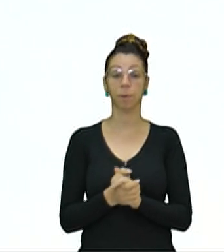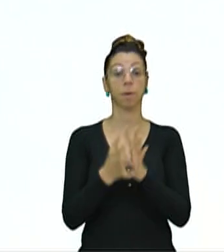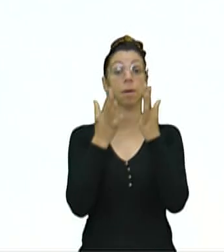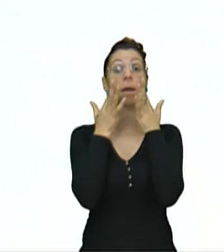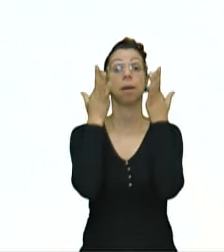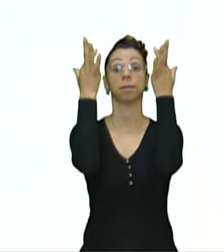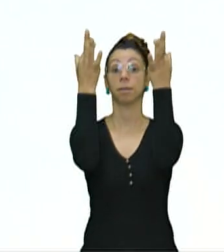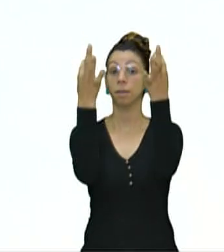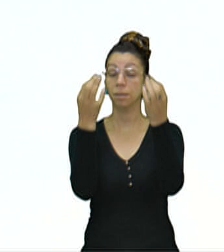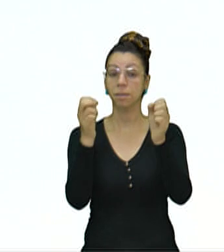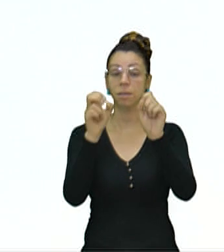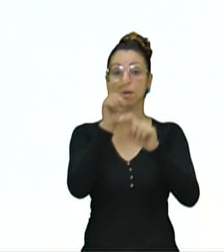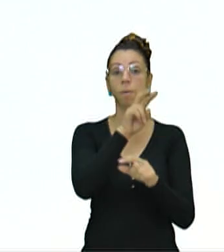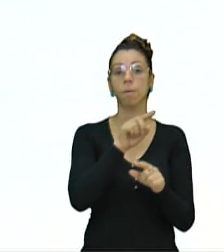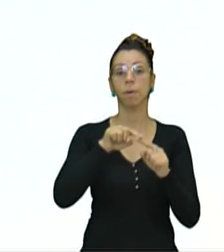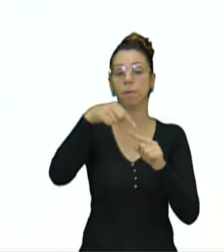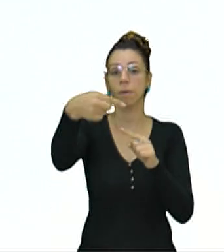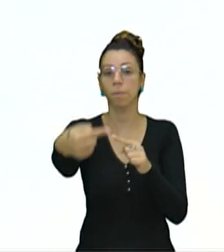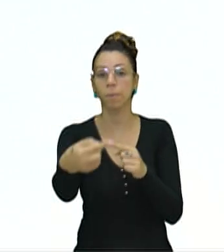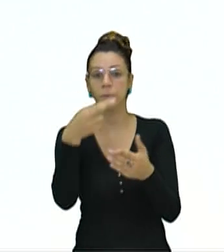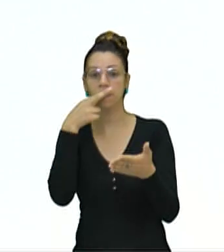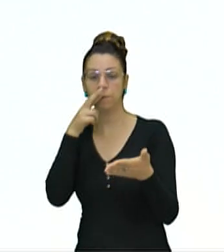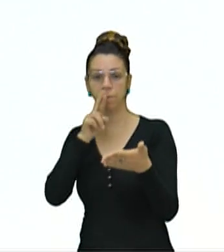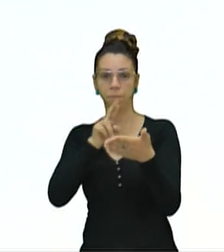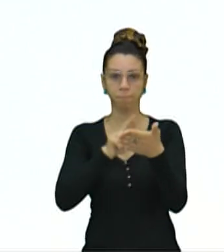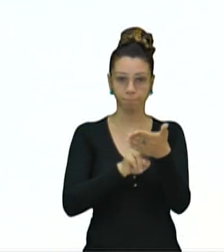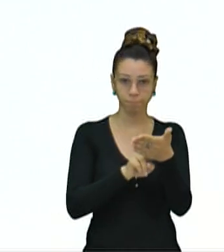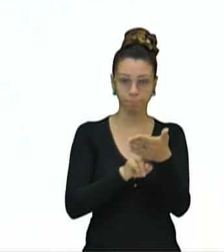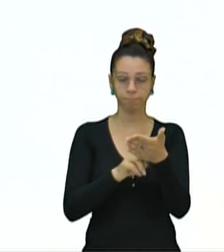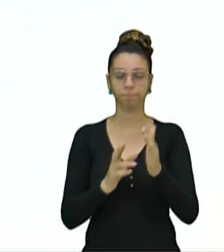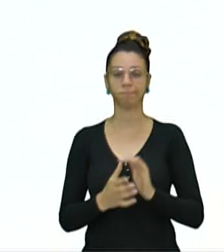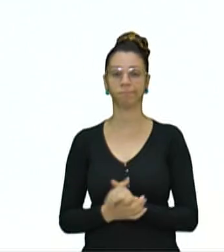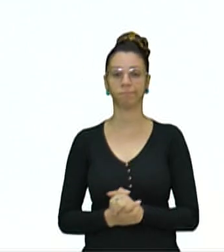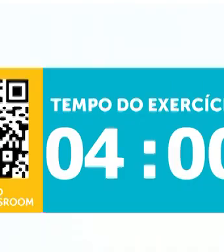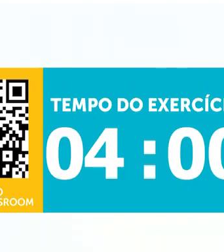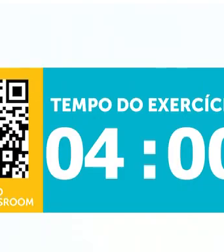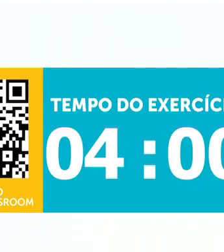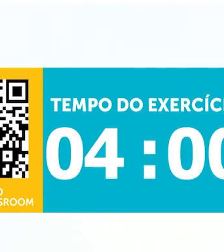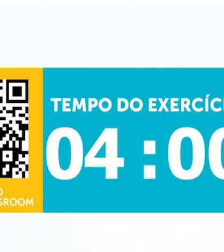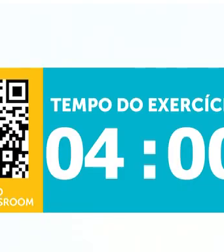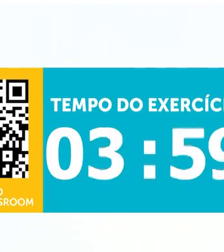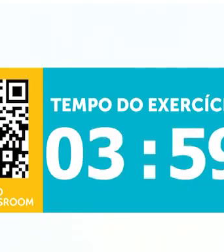nas pegadinhas e daqui a pouco a gente responde. Até mais!